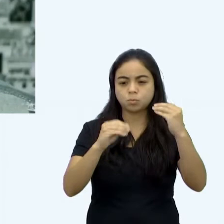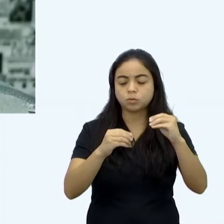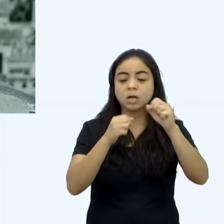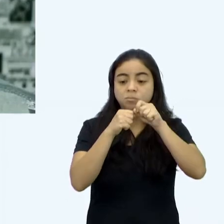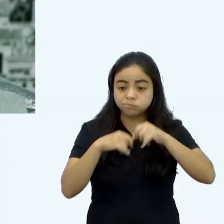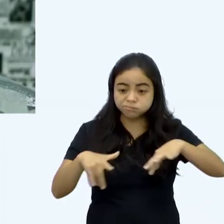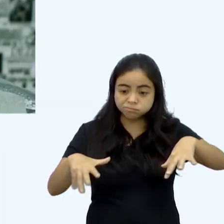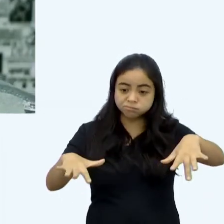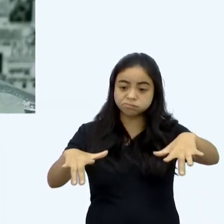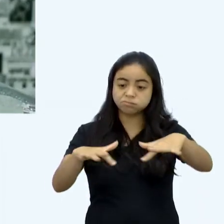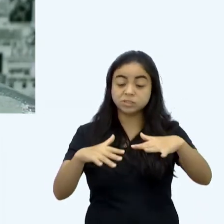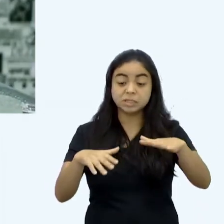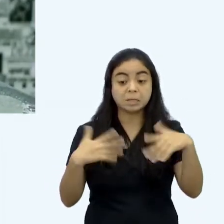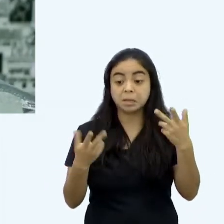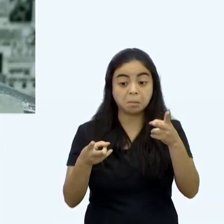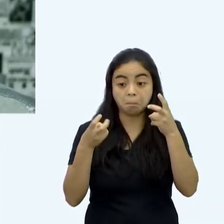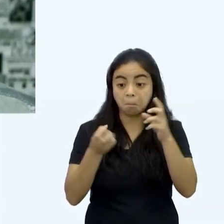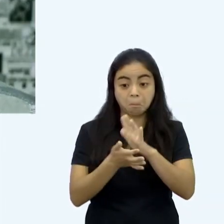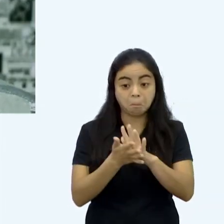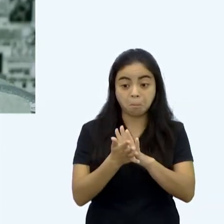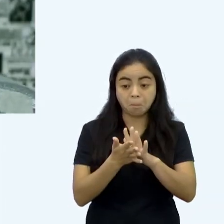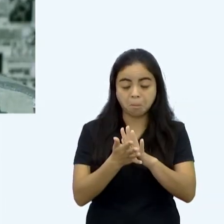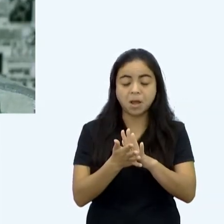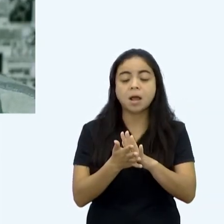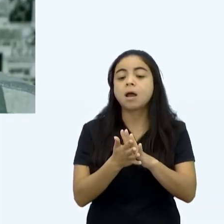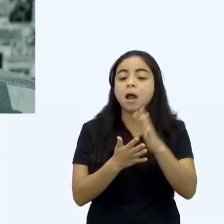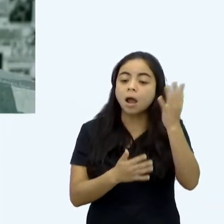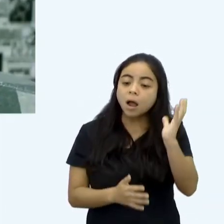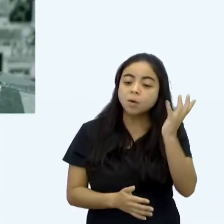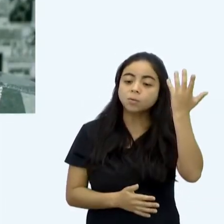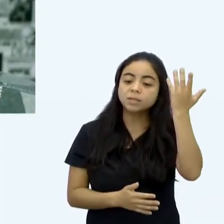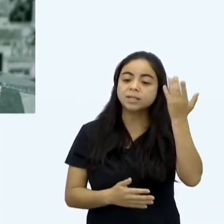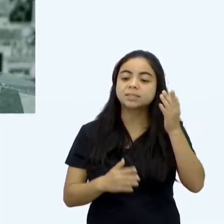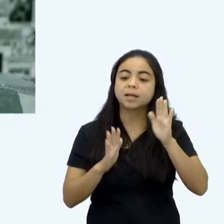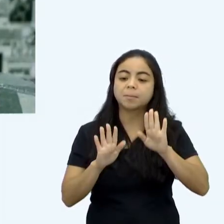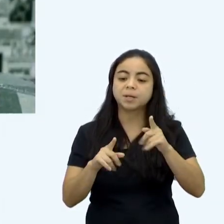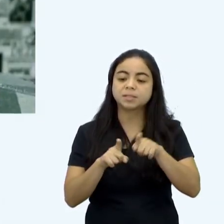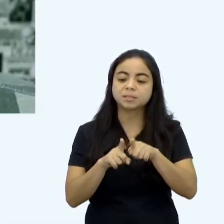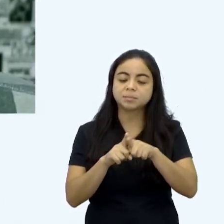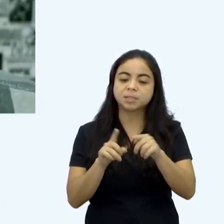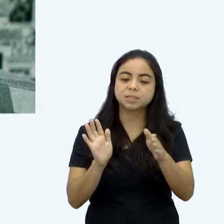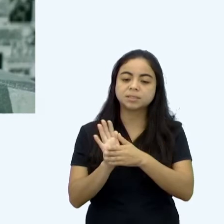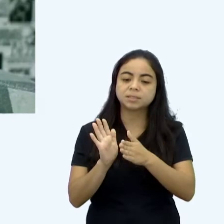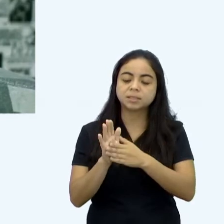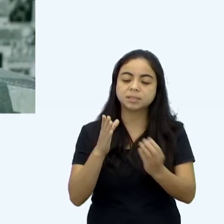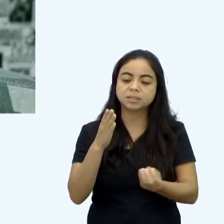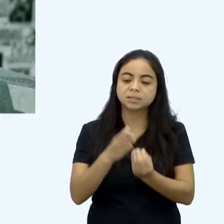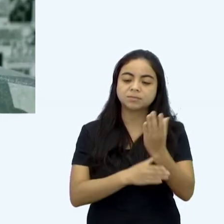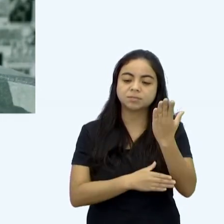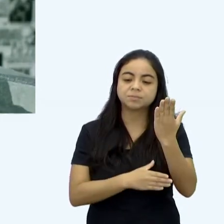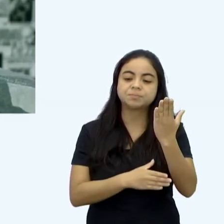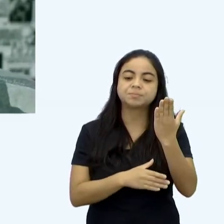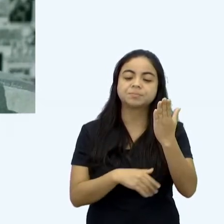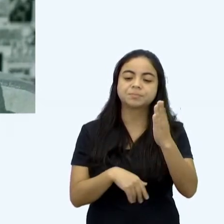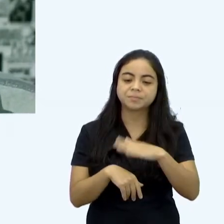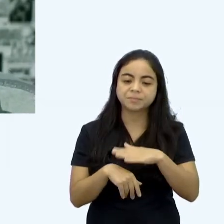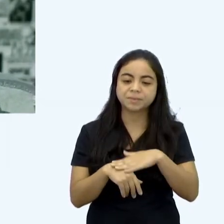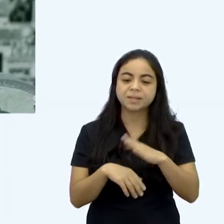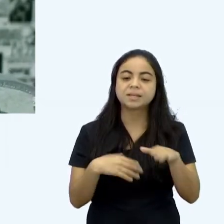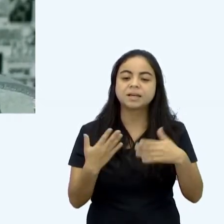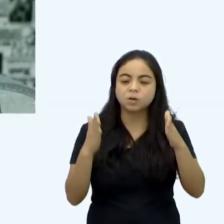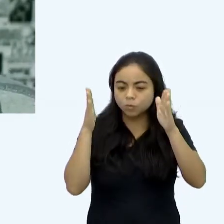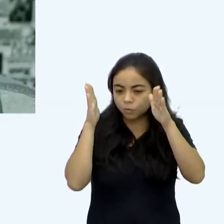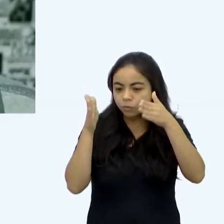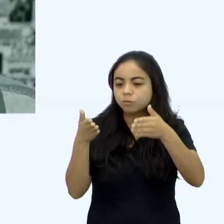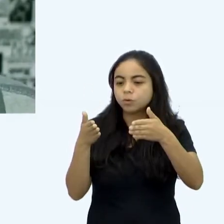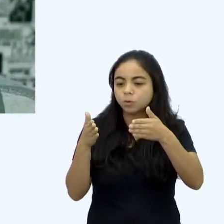nem perceber e esperar isso. Claro, mas existem ações criadas hermeticamente com esse foco,